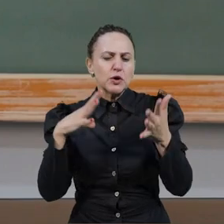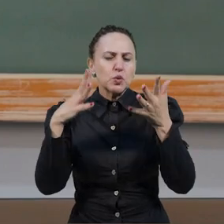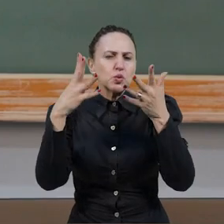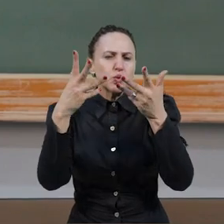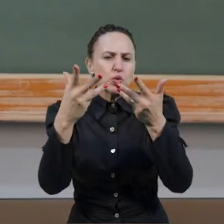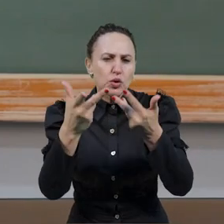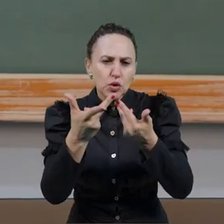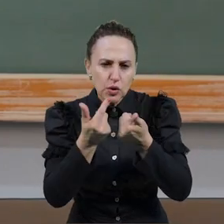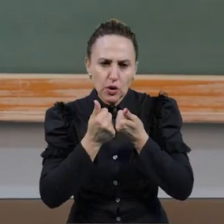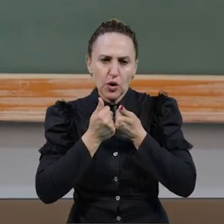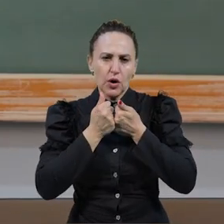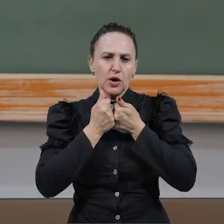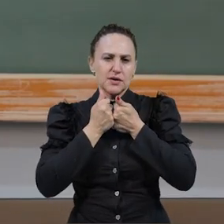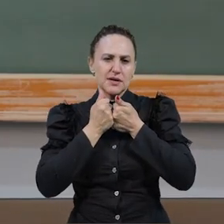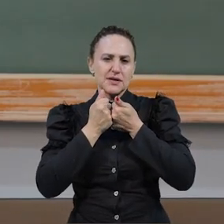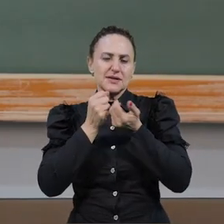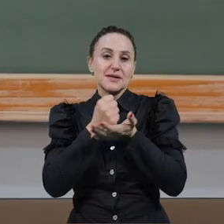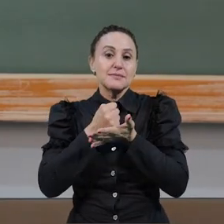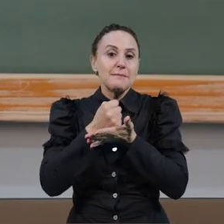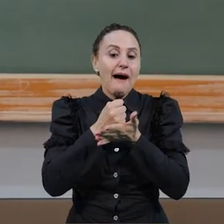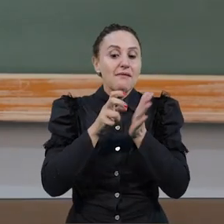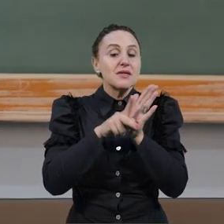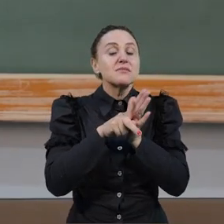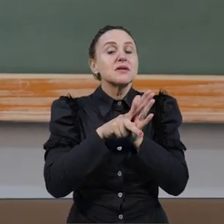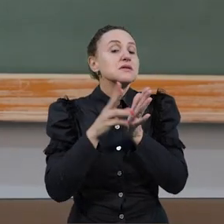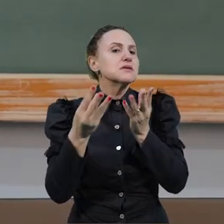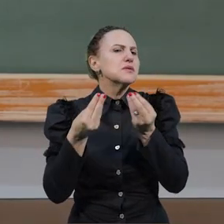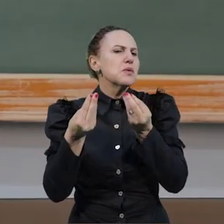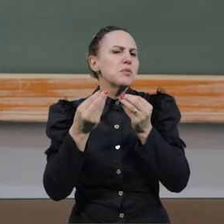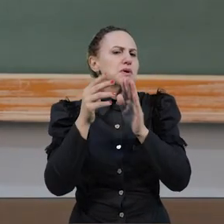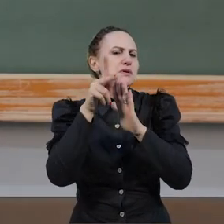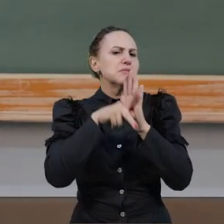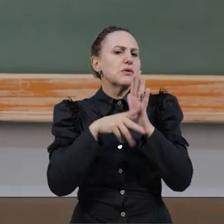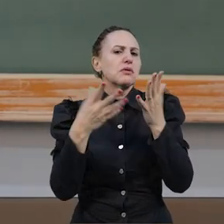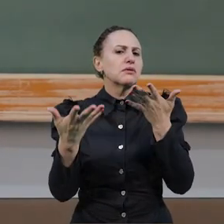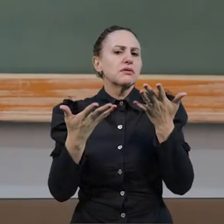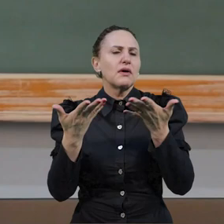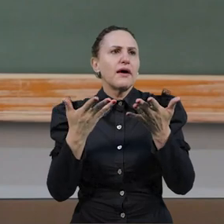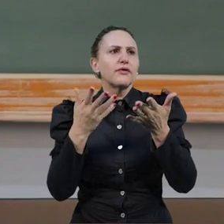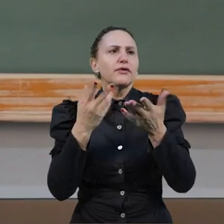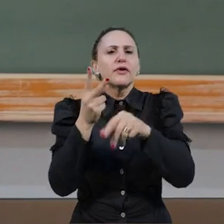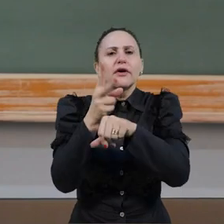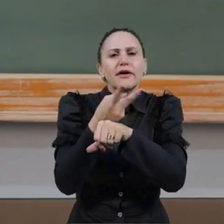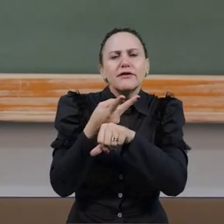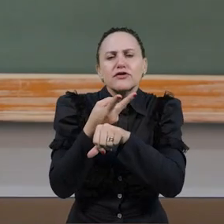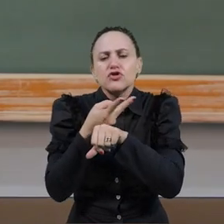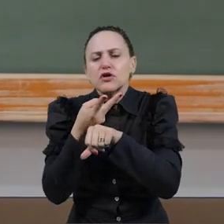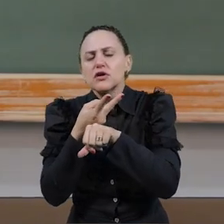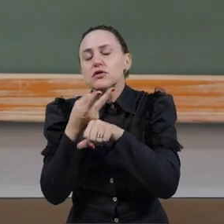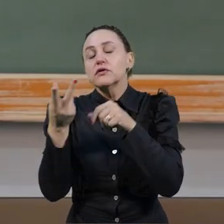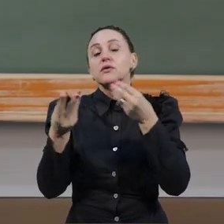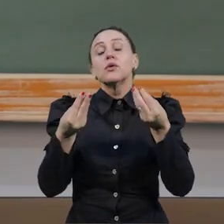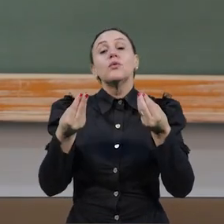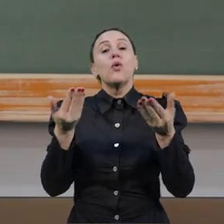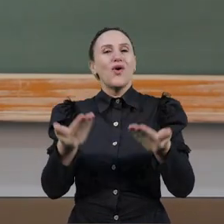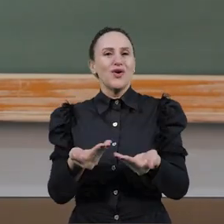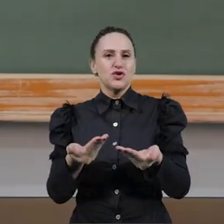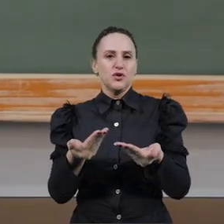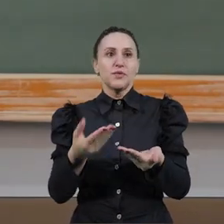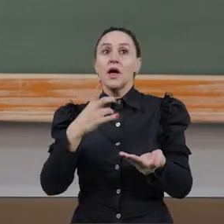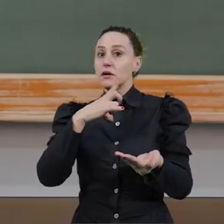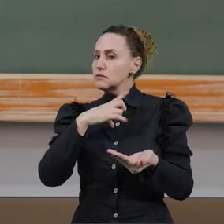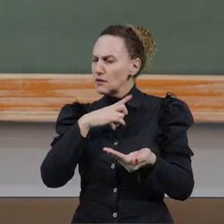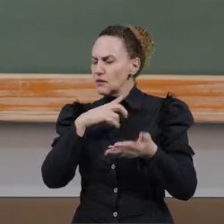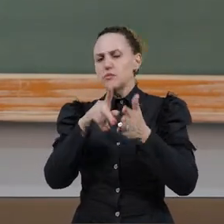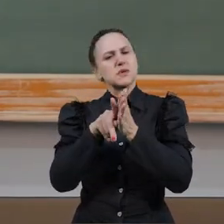base também para essas pesquisas, né? E como esses processos investigativos estão hoje atualmente. Estamos tendo